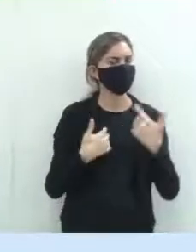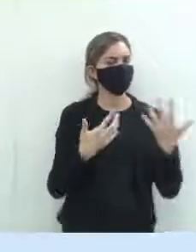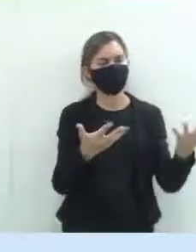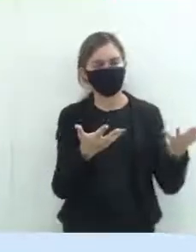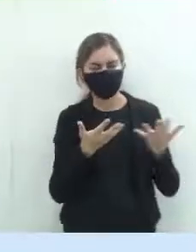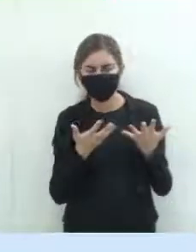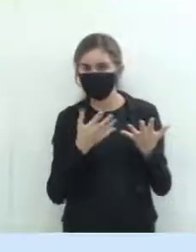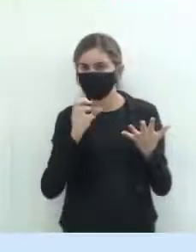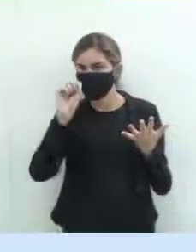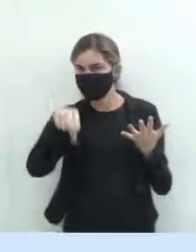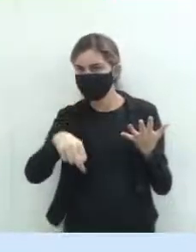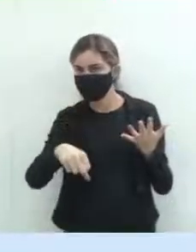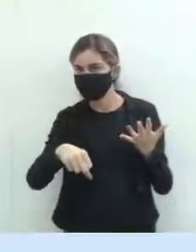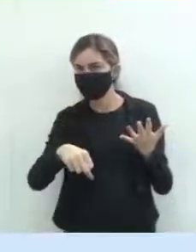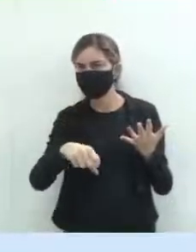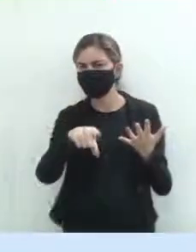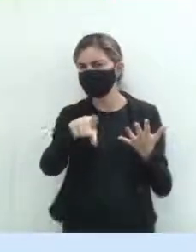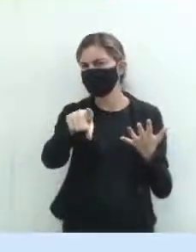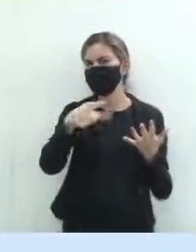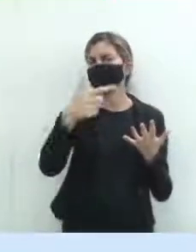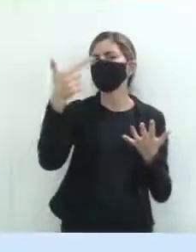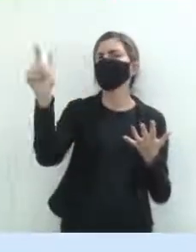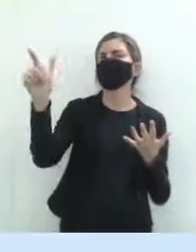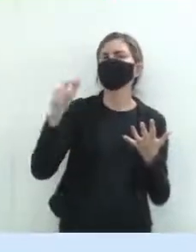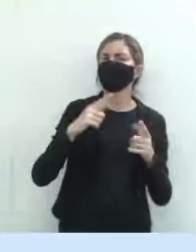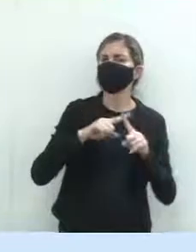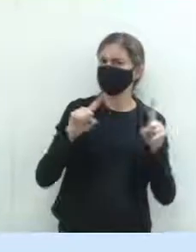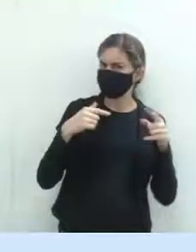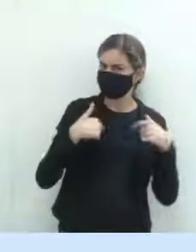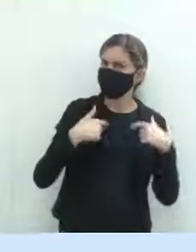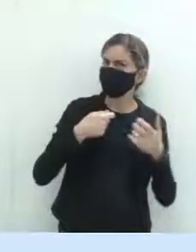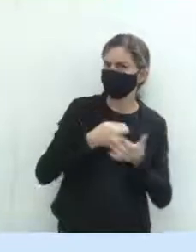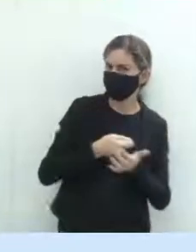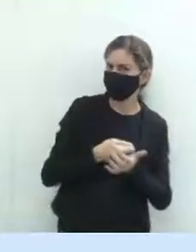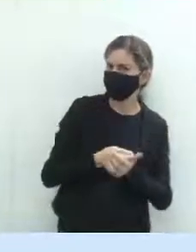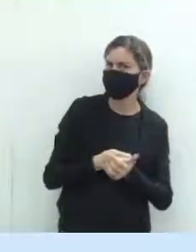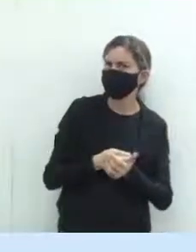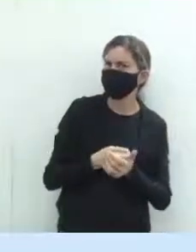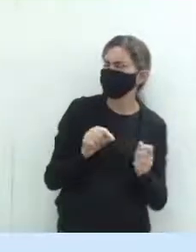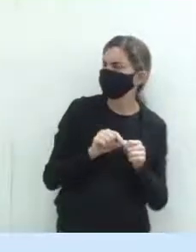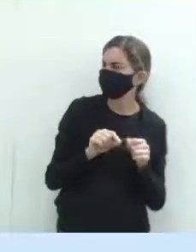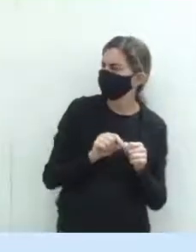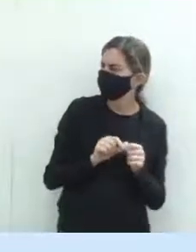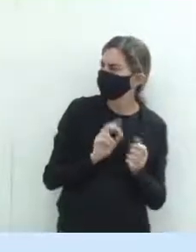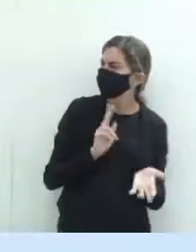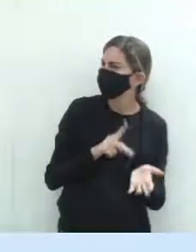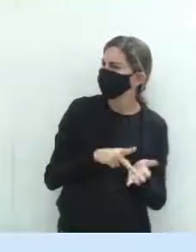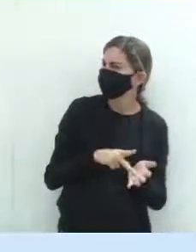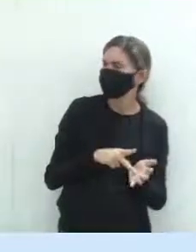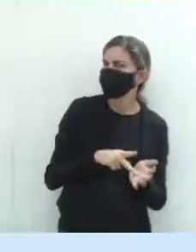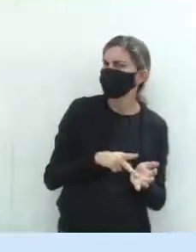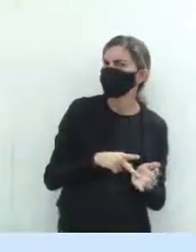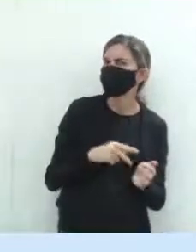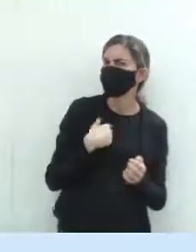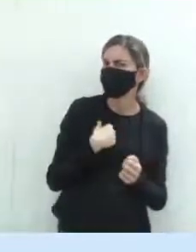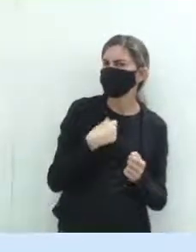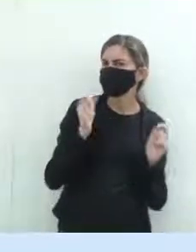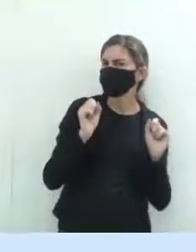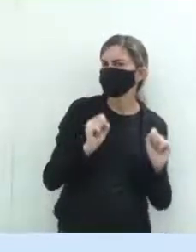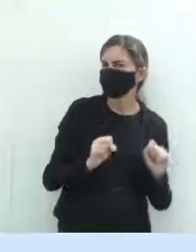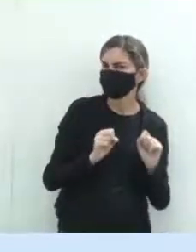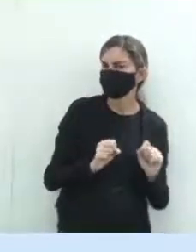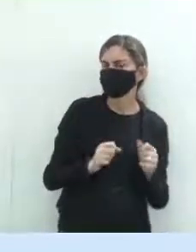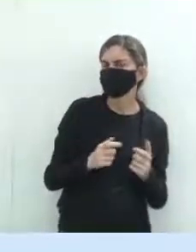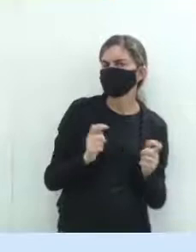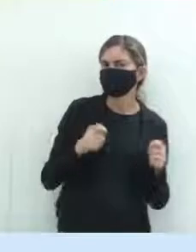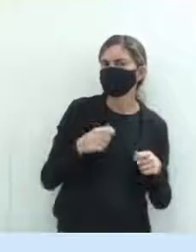for sim, aí você vem a outra pergunta, mas eu devo fazer? Realmente? Será que eu devo dar vazão aos